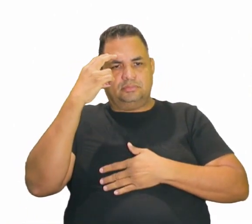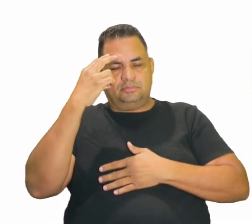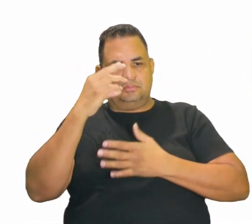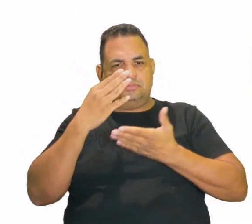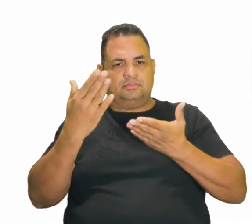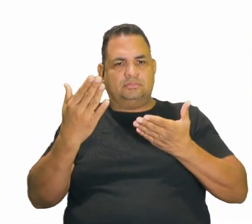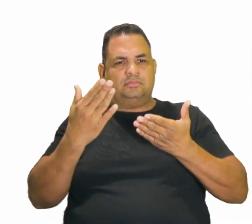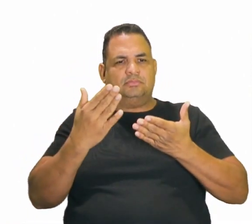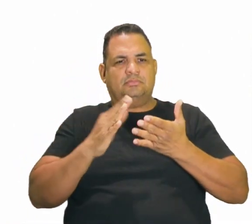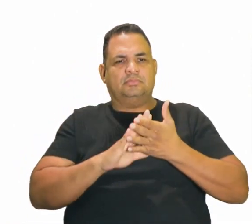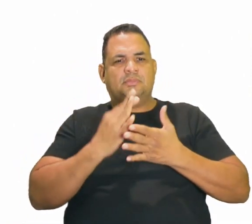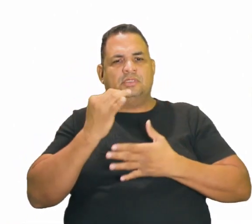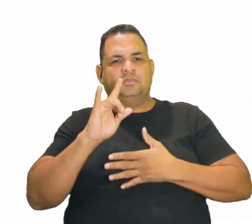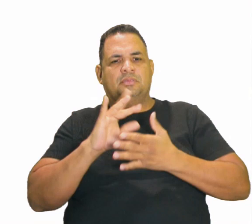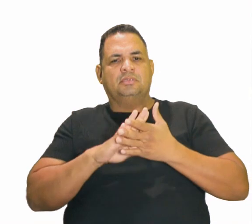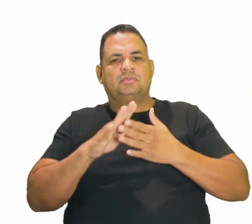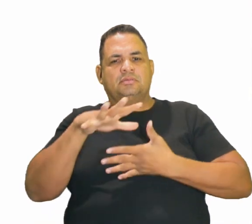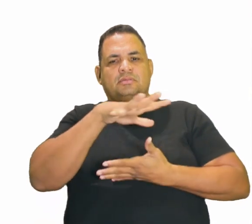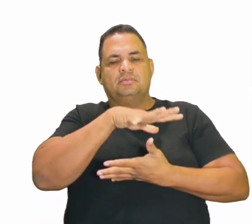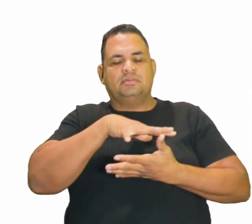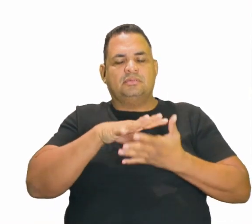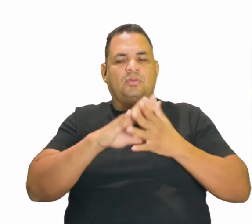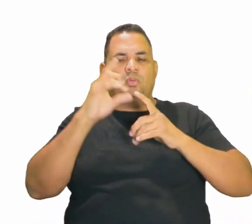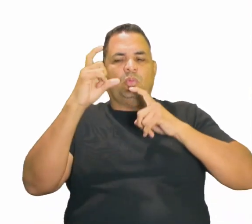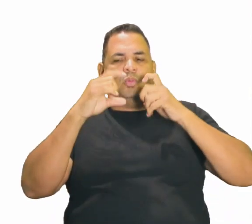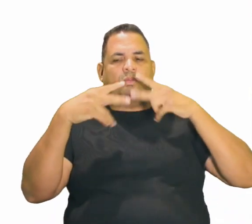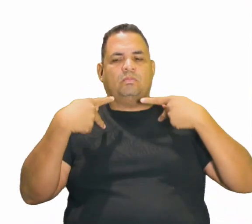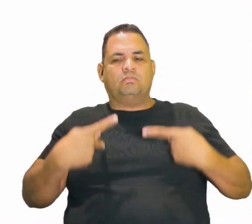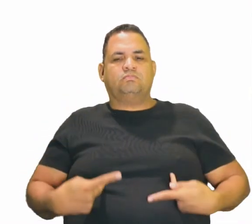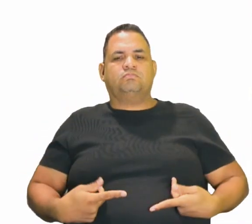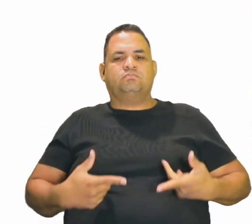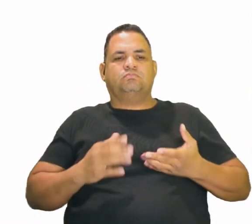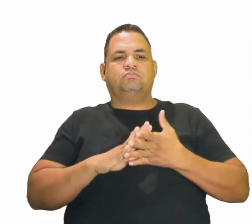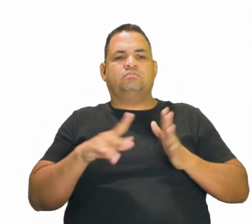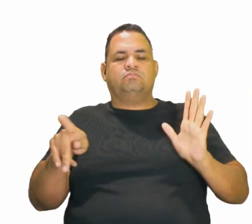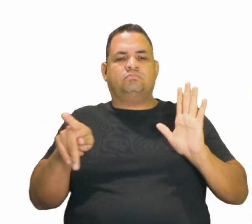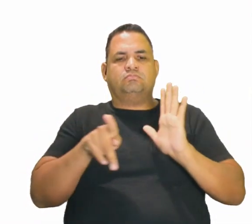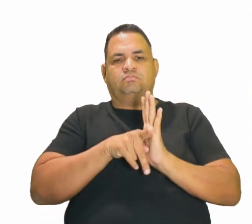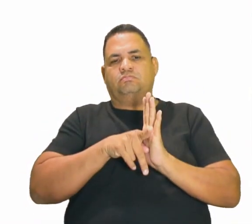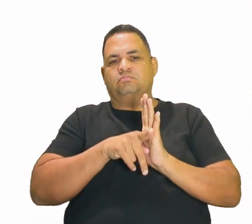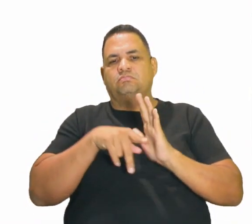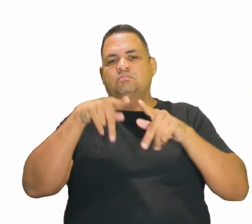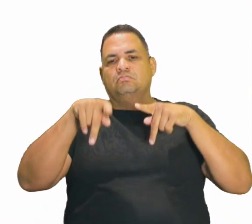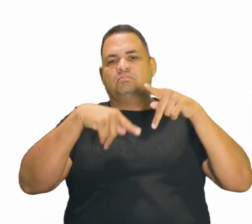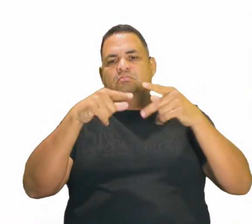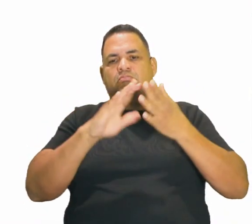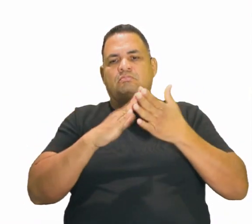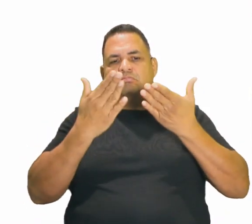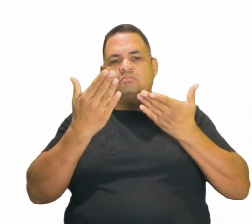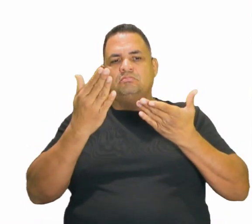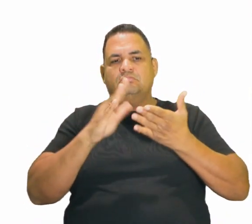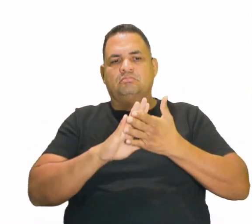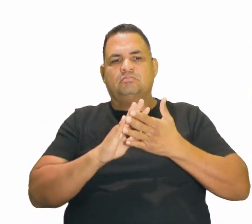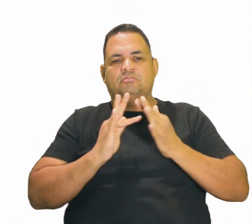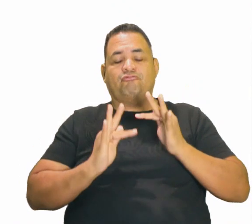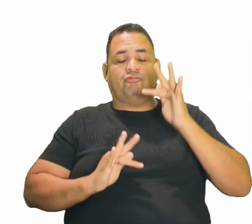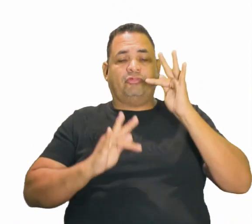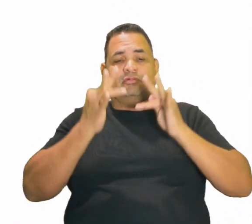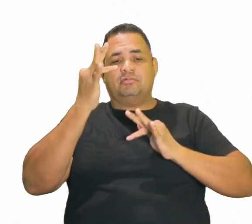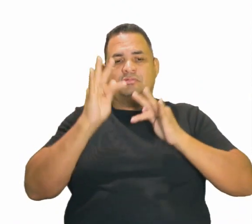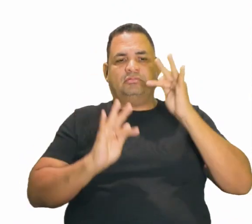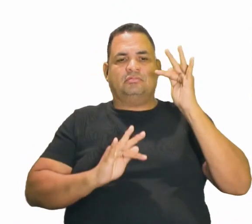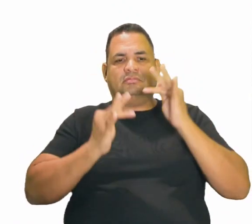rítmica envolve a expressão corporal própria de um povo considerando-se como elemento